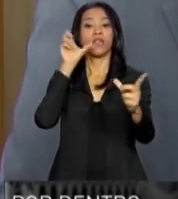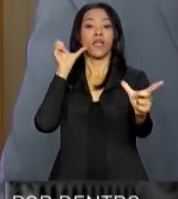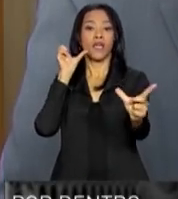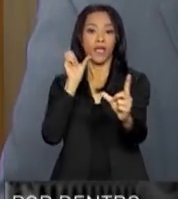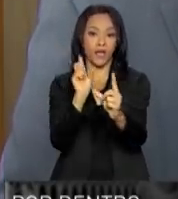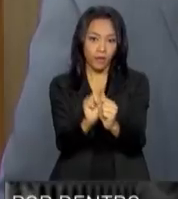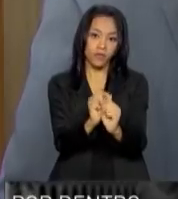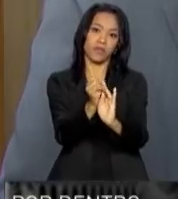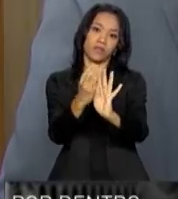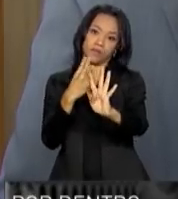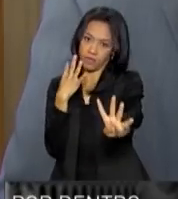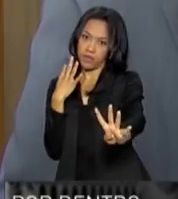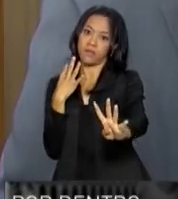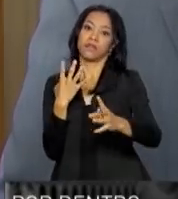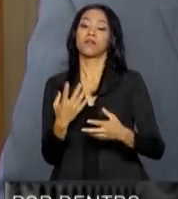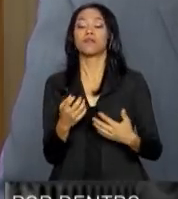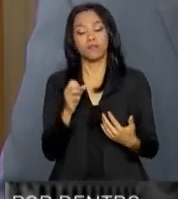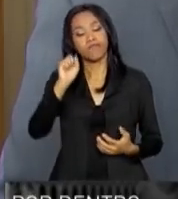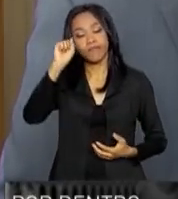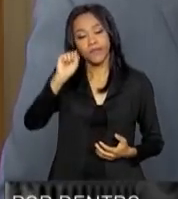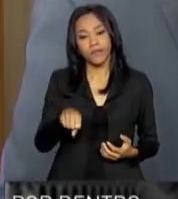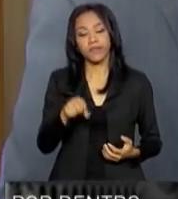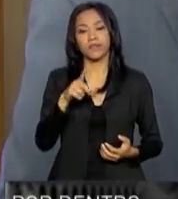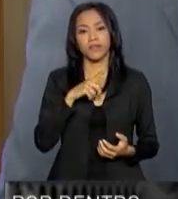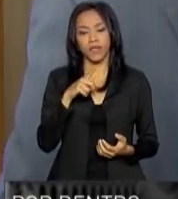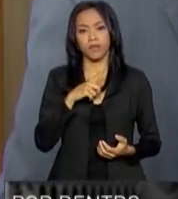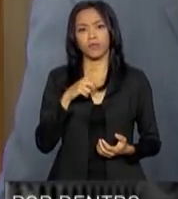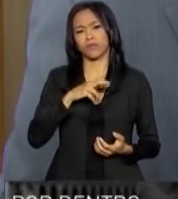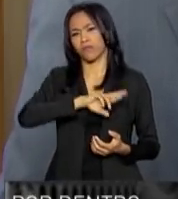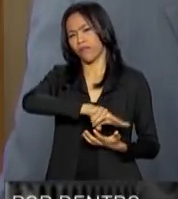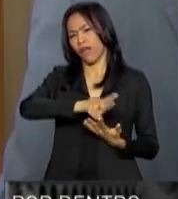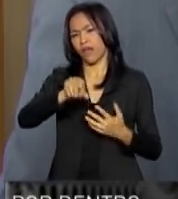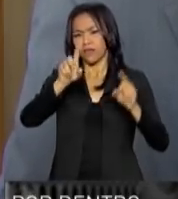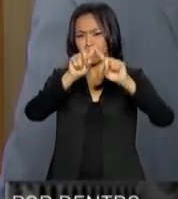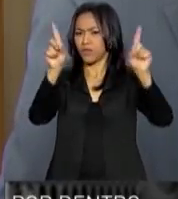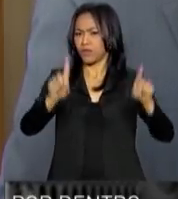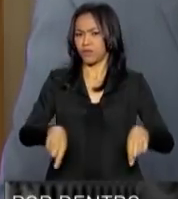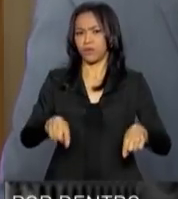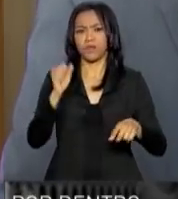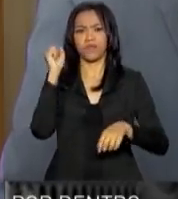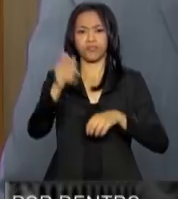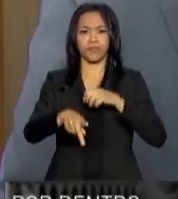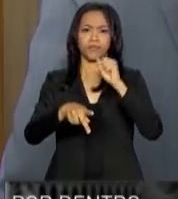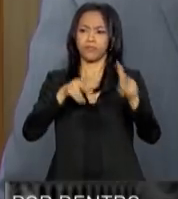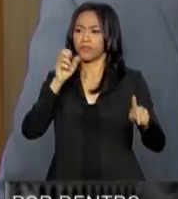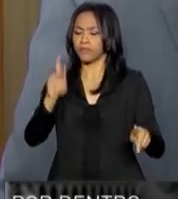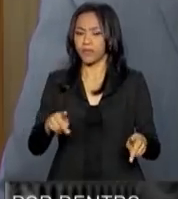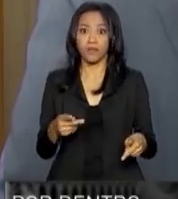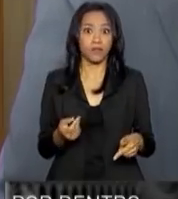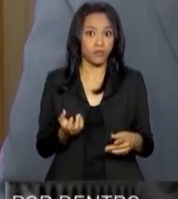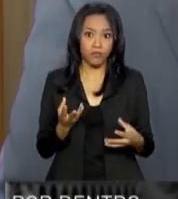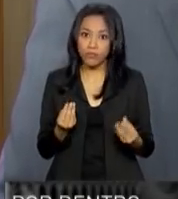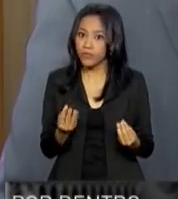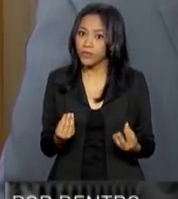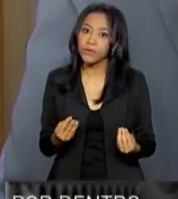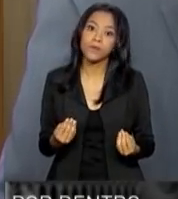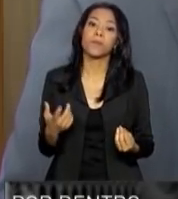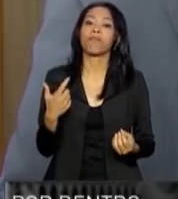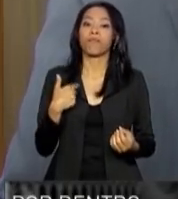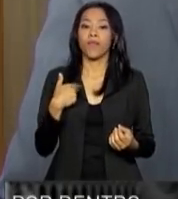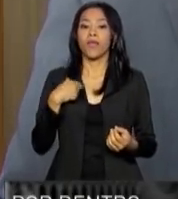sim nós temos uma quantidade de de seus servidores que hoje estão aposentando muito grande pra você ter uma idéia eu entrei no